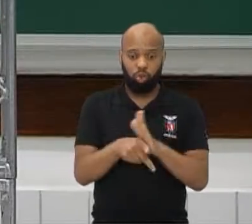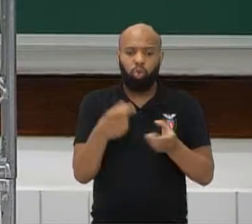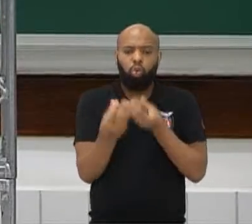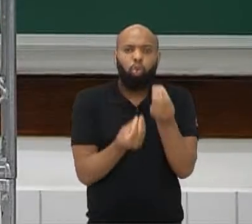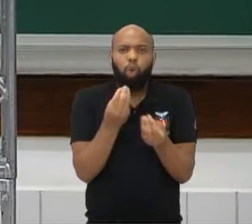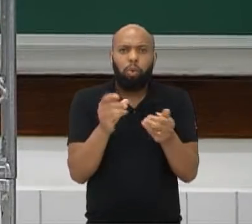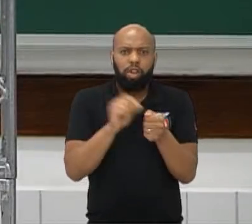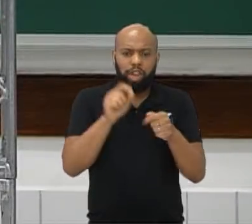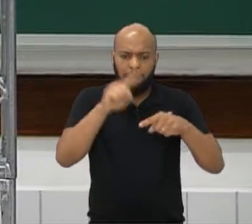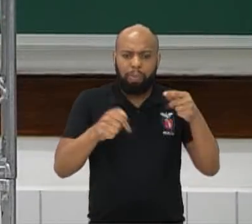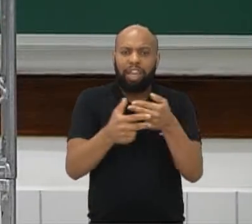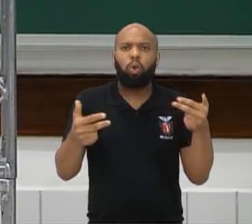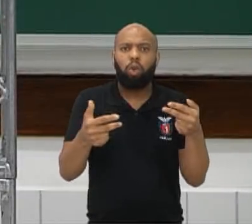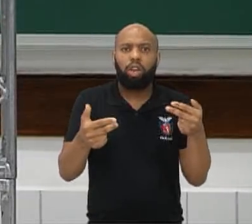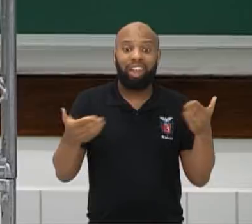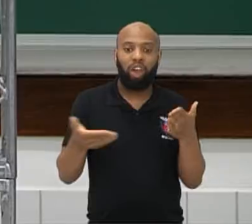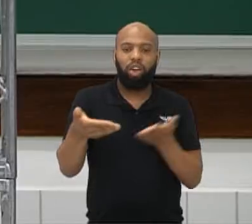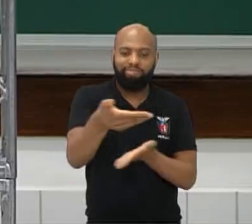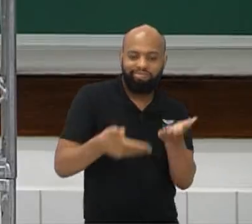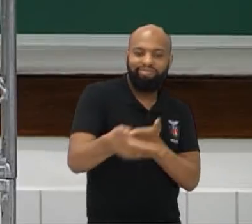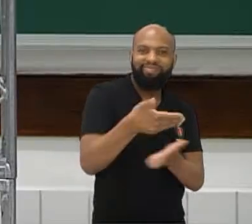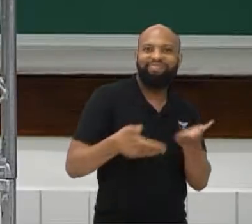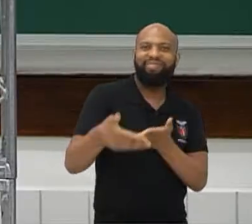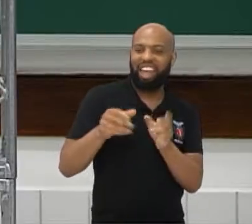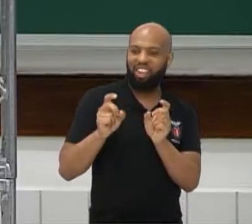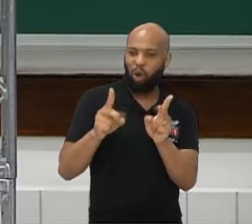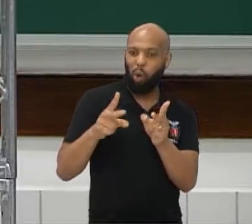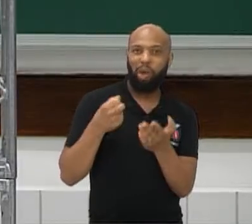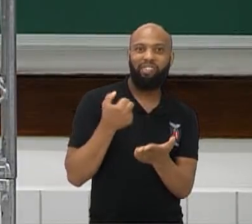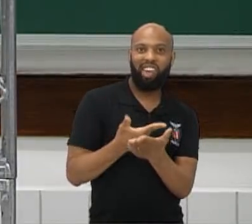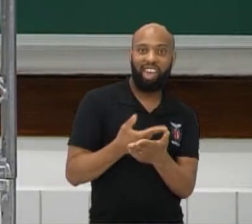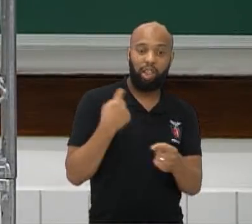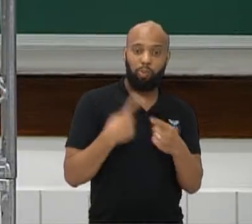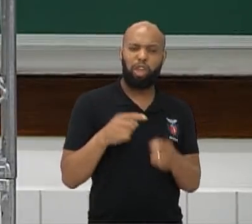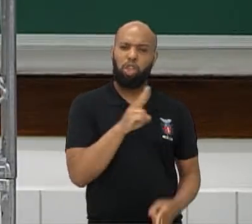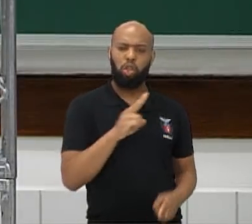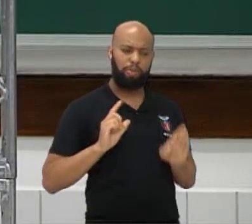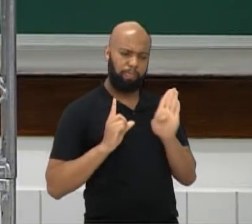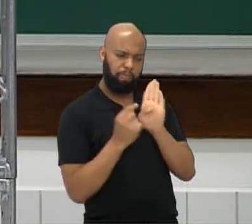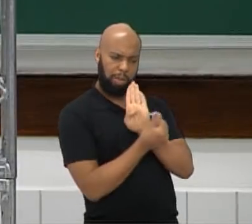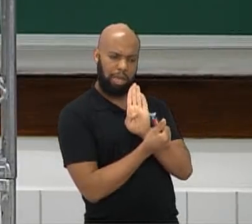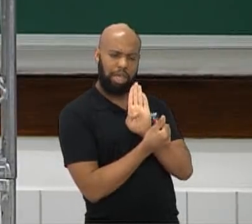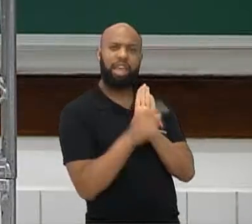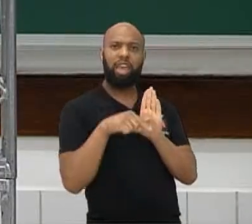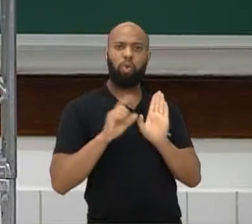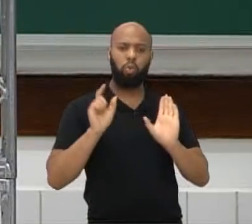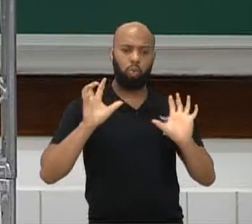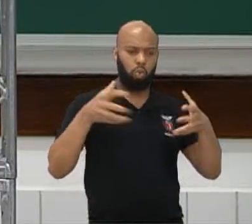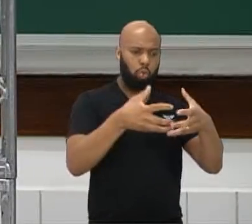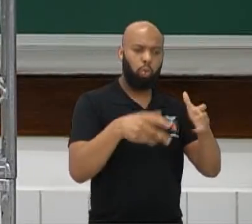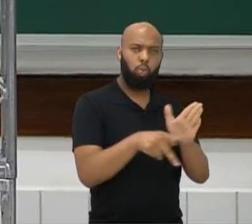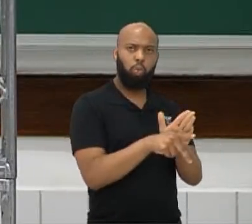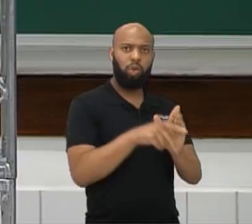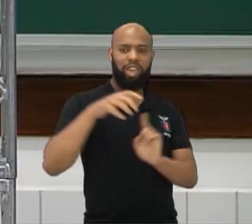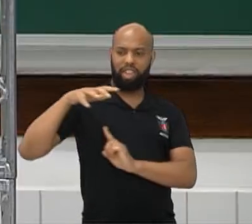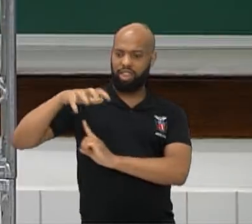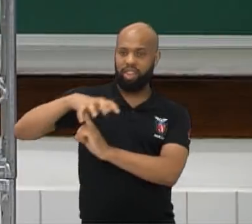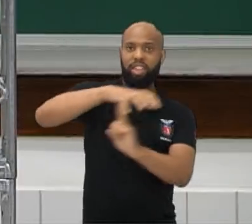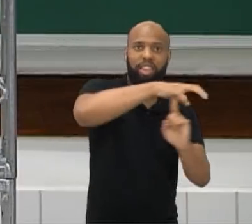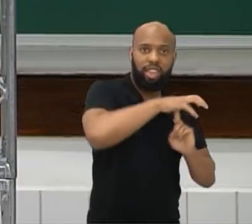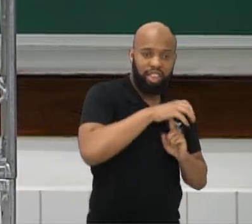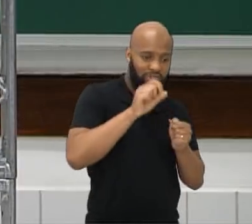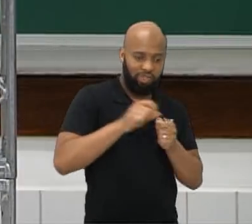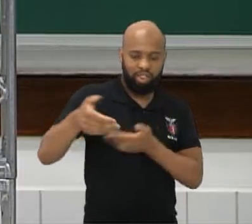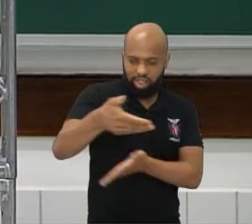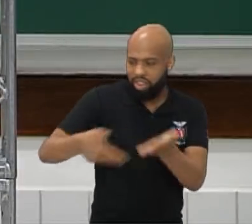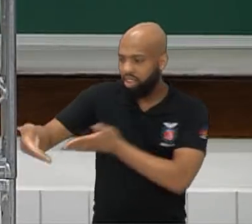Agora aqui é o desenvolvimento do comércio. O próprio nome burgueses vem dos burgos, que eram pequenas feiras onde se realizava um